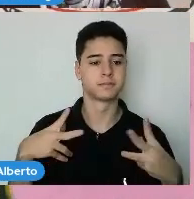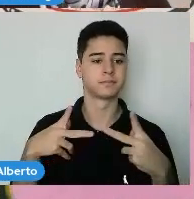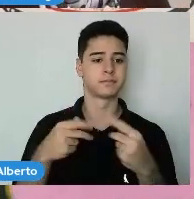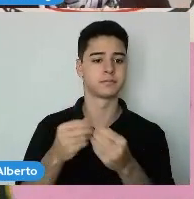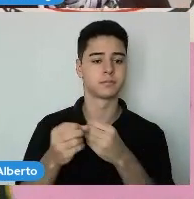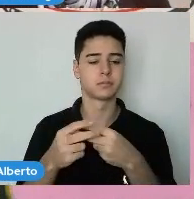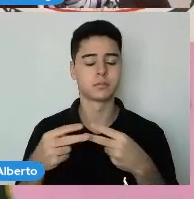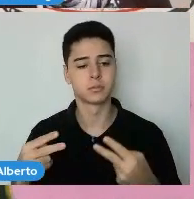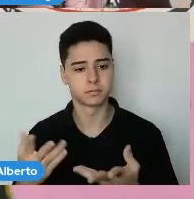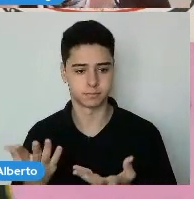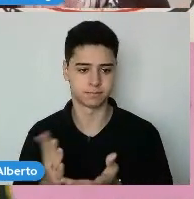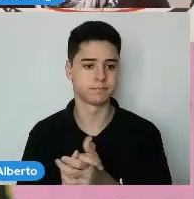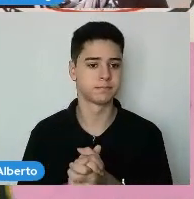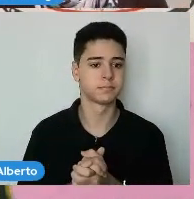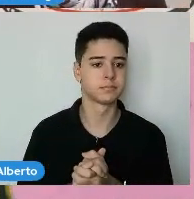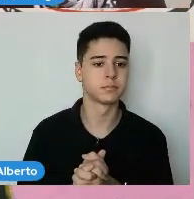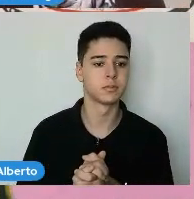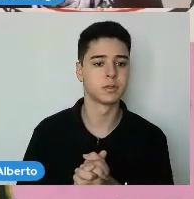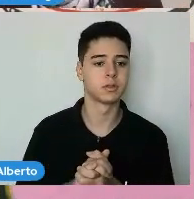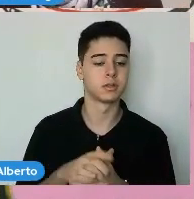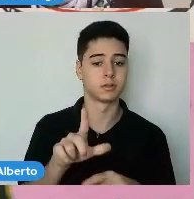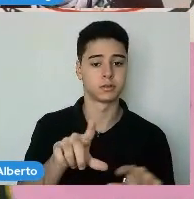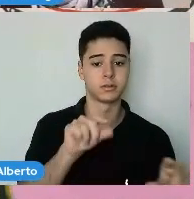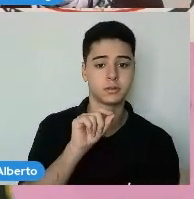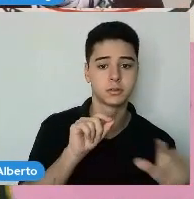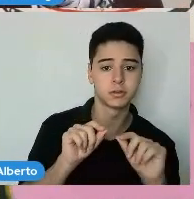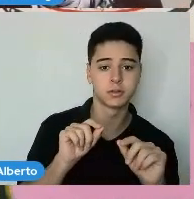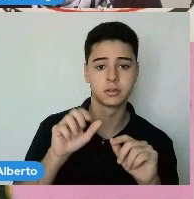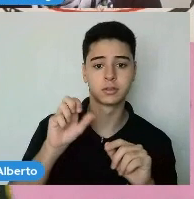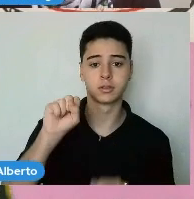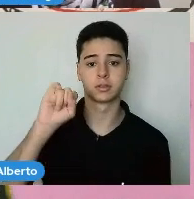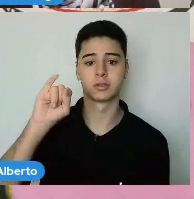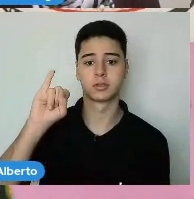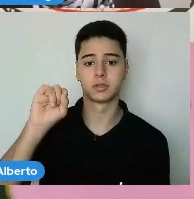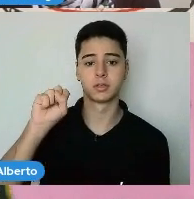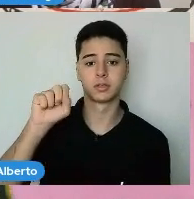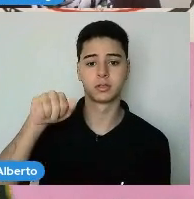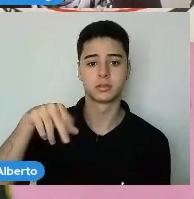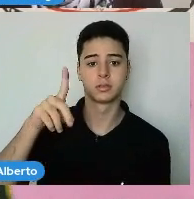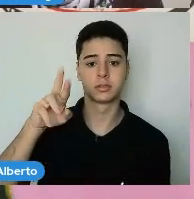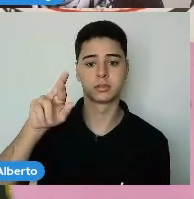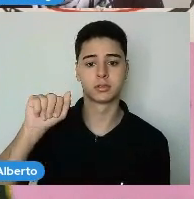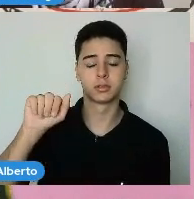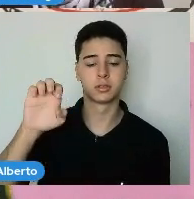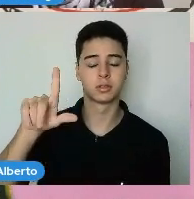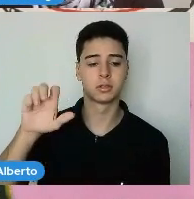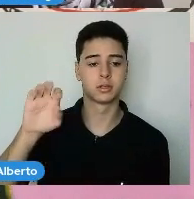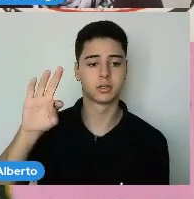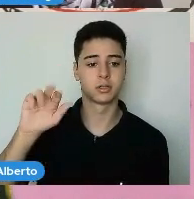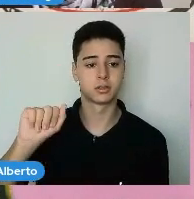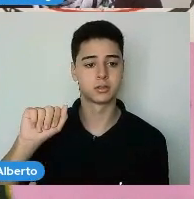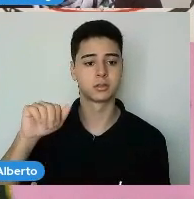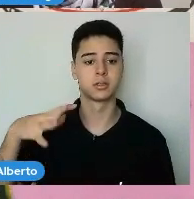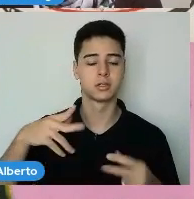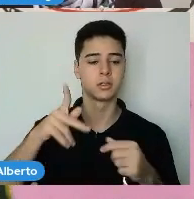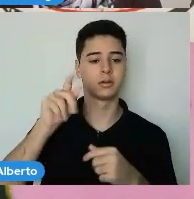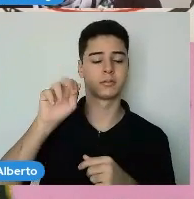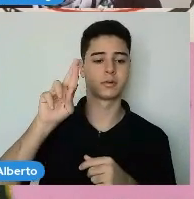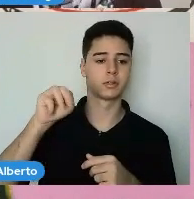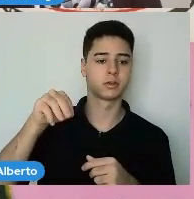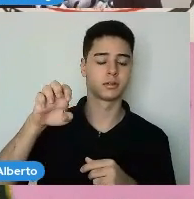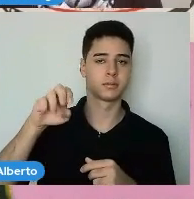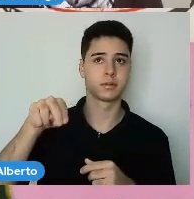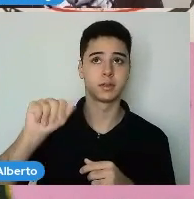atualidade. Aqui eu selecionei a Sandra Eleta, ela é uma artista visual panamenha, ela trabalha